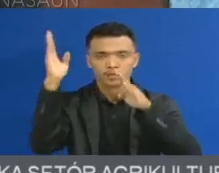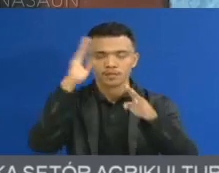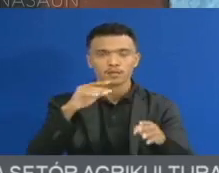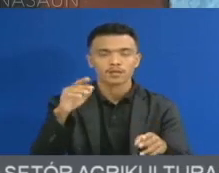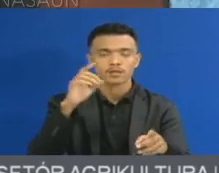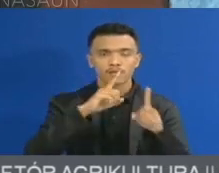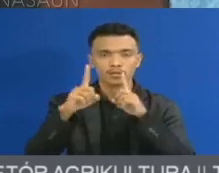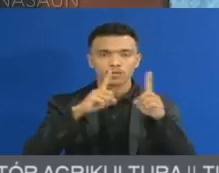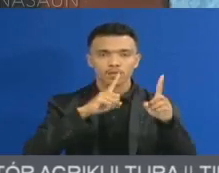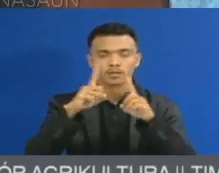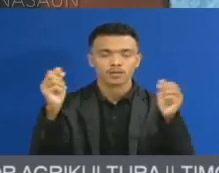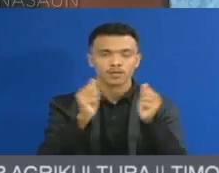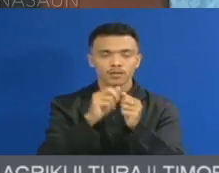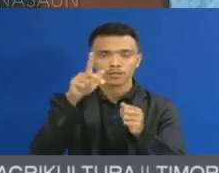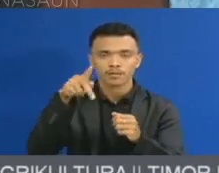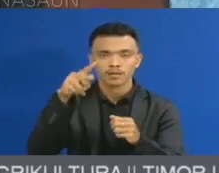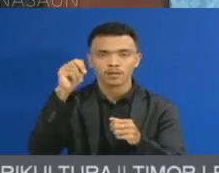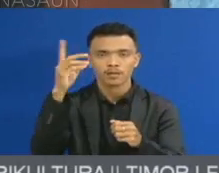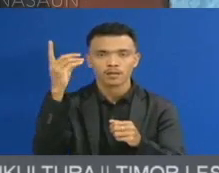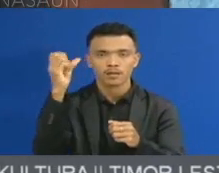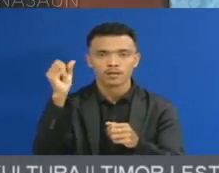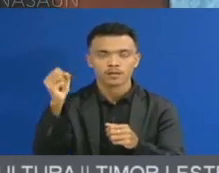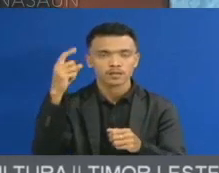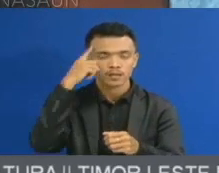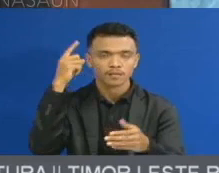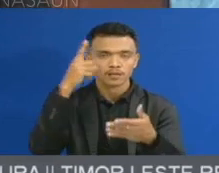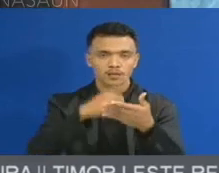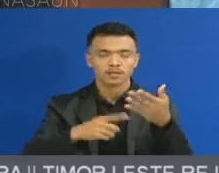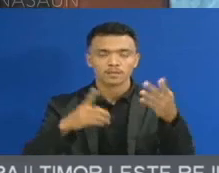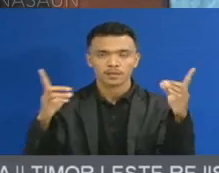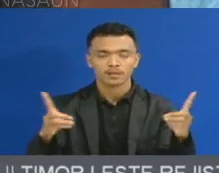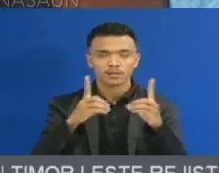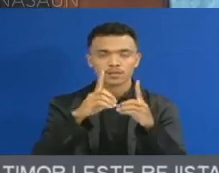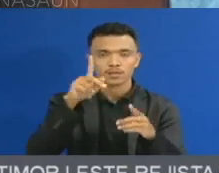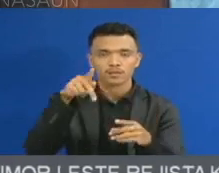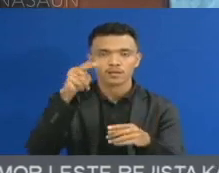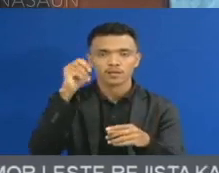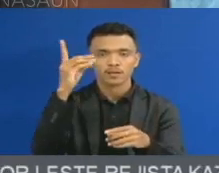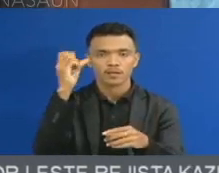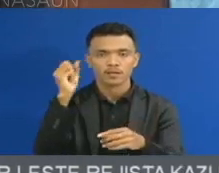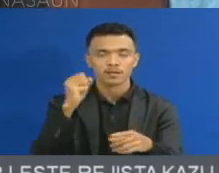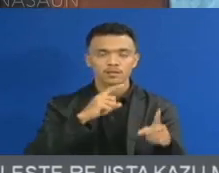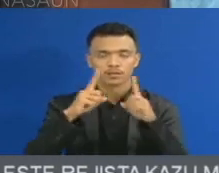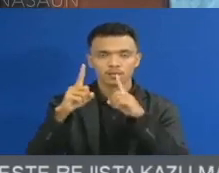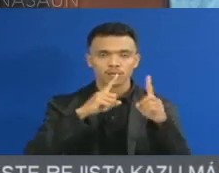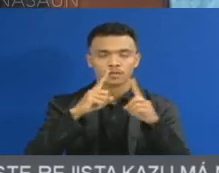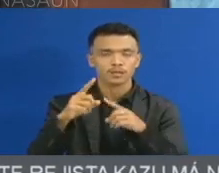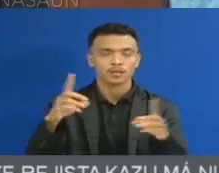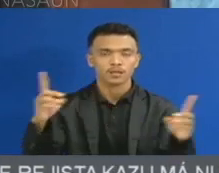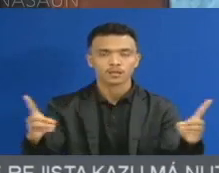parte PNDES, tamba saedama acontece anesa ne. I PNDES rasi clarifica ona katak situsau ne acontece,